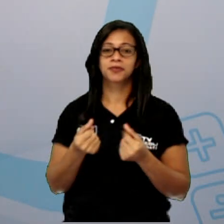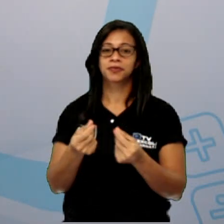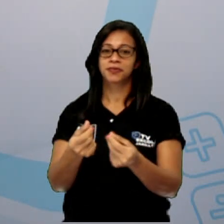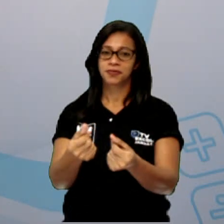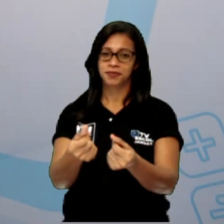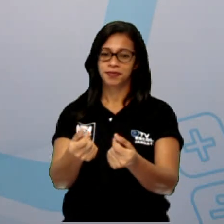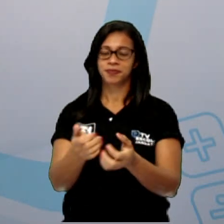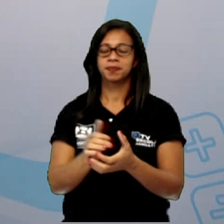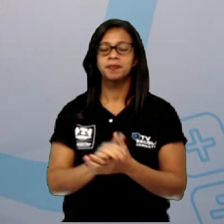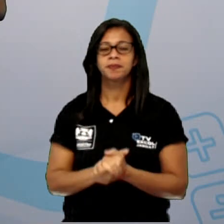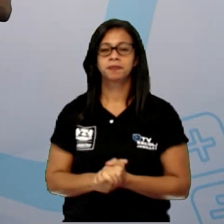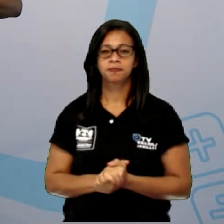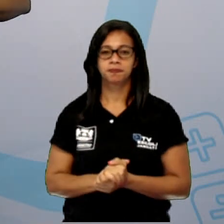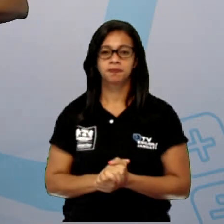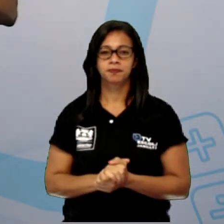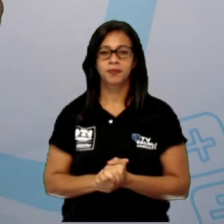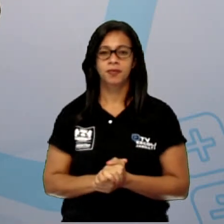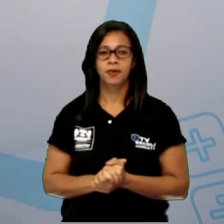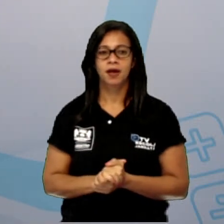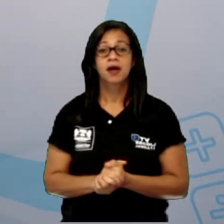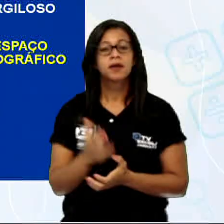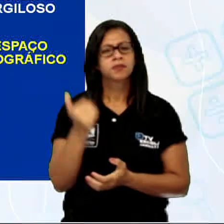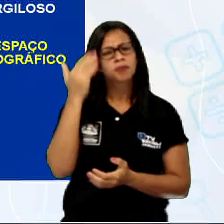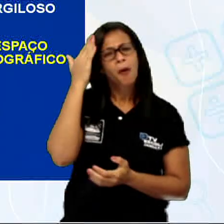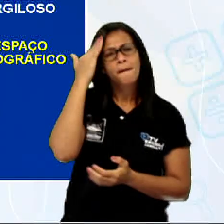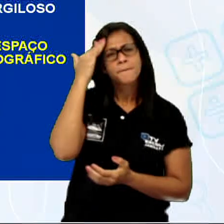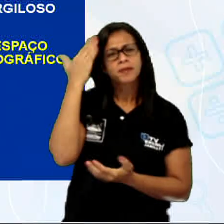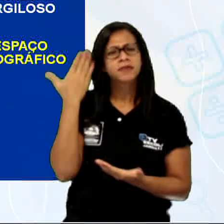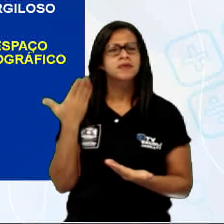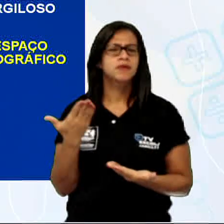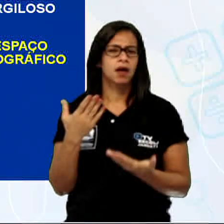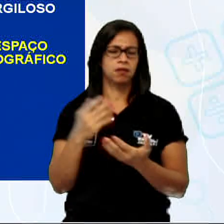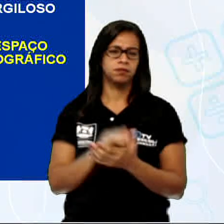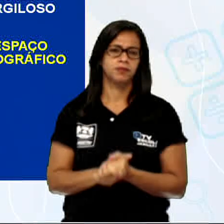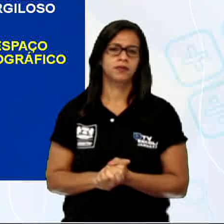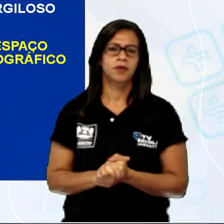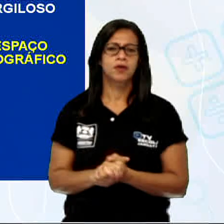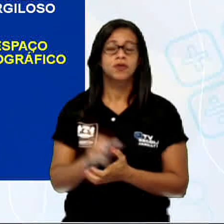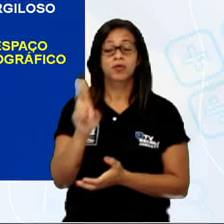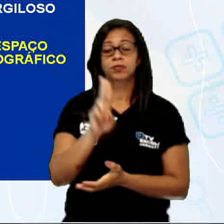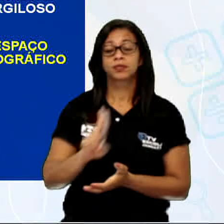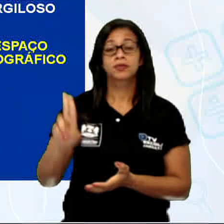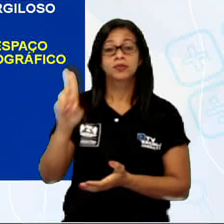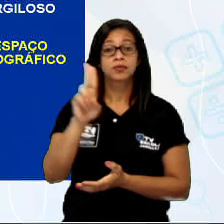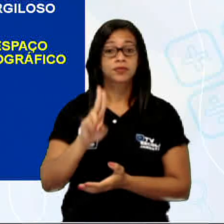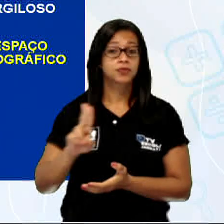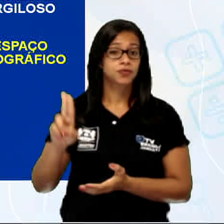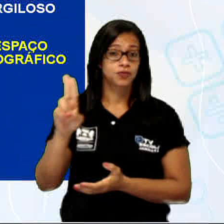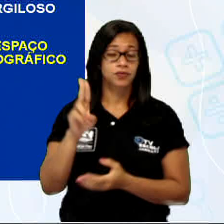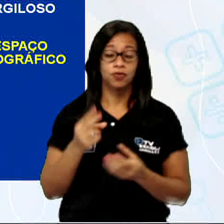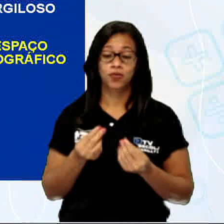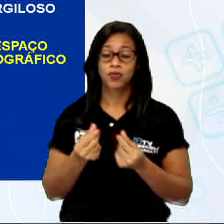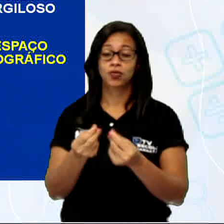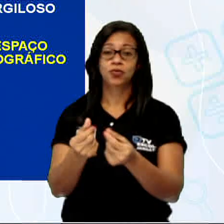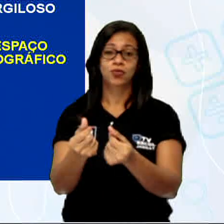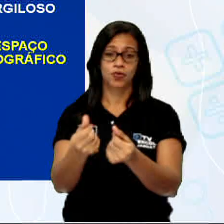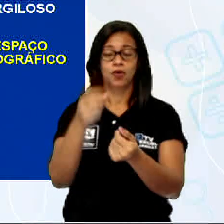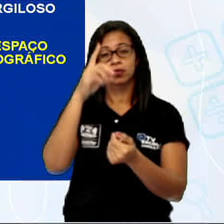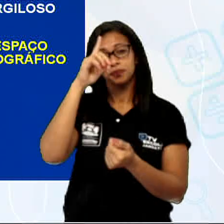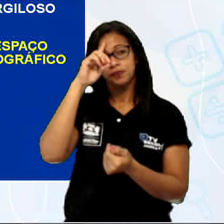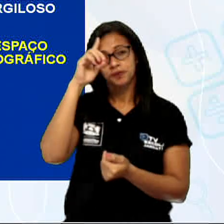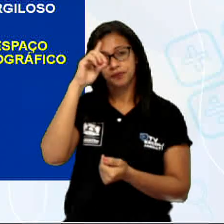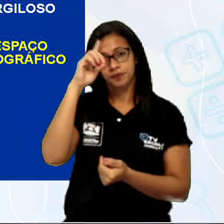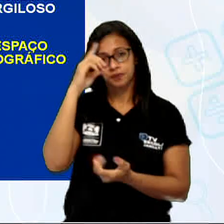Agora, vamos pensar mais um pouquinho e refletir sobre os usos do solo no nosso cotidiano. O